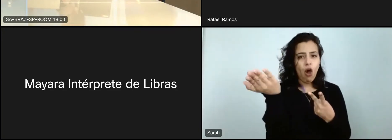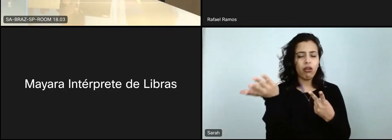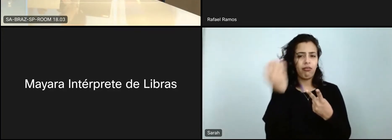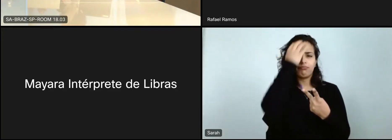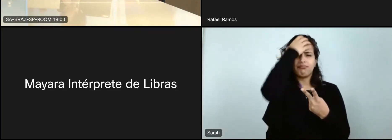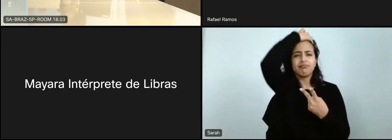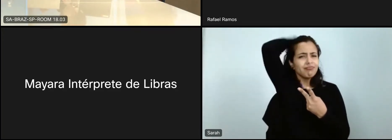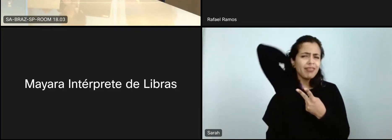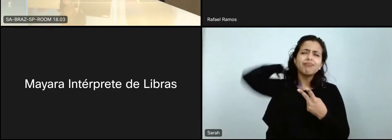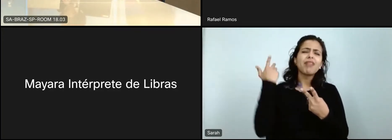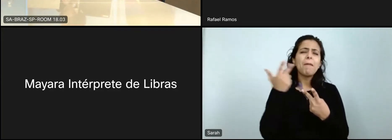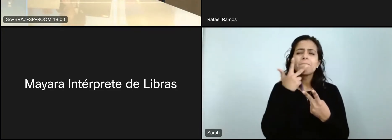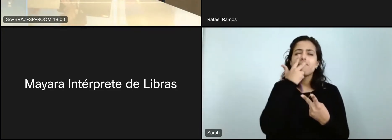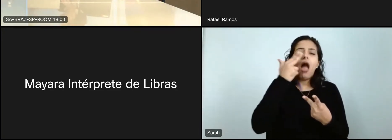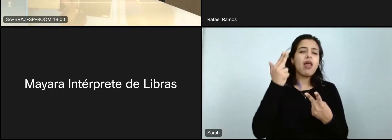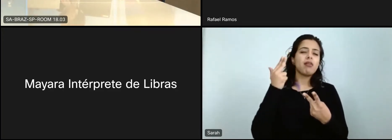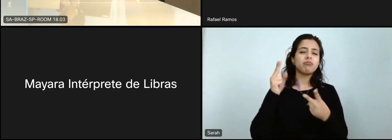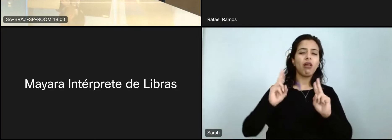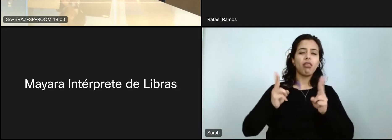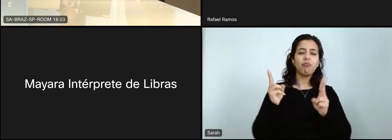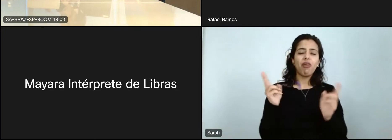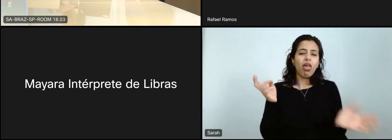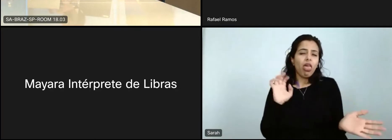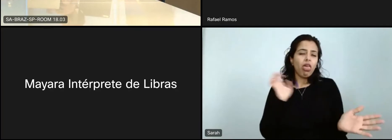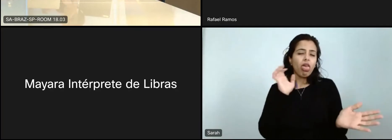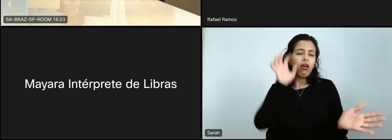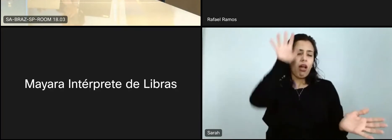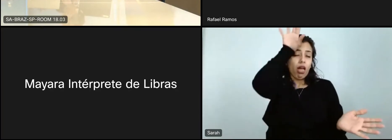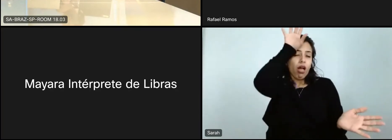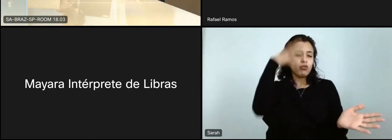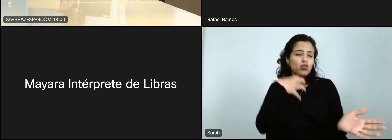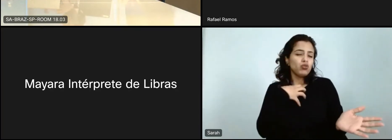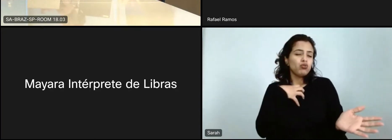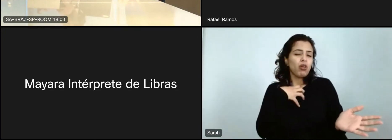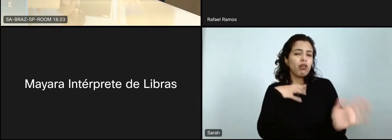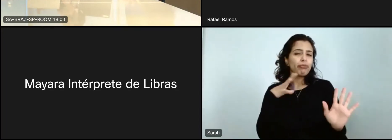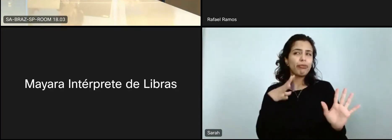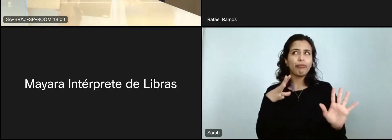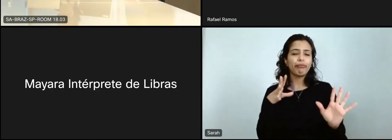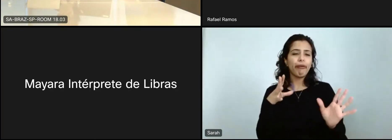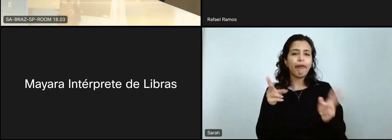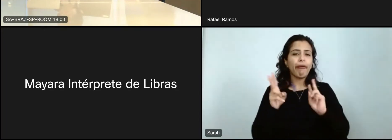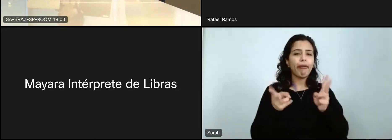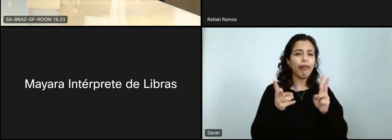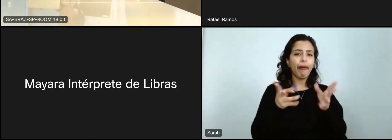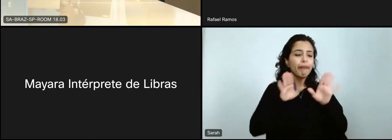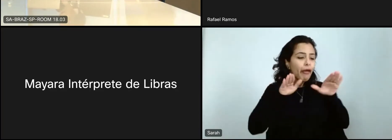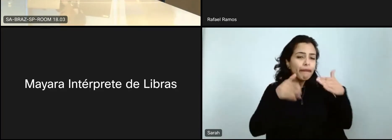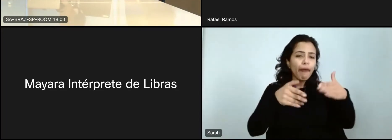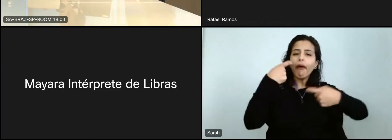né, da sexualização do gay, né? É sempre voltado para esse lado mais sexual,